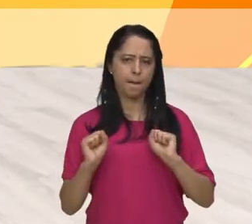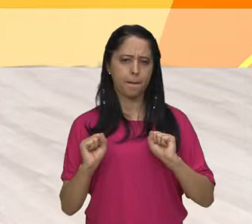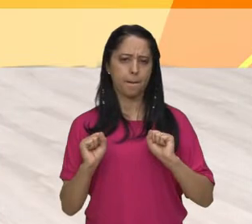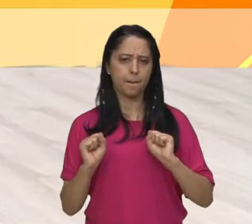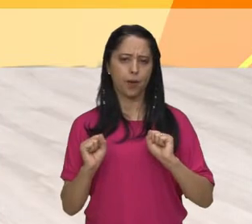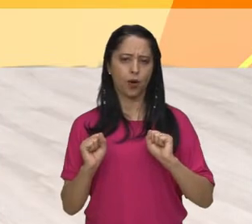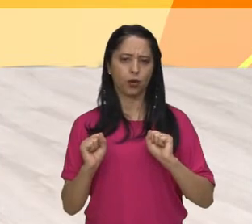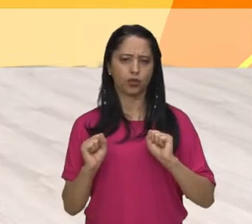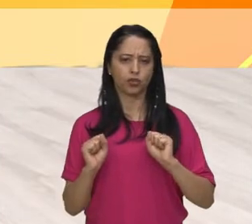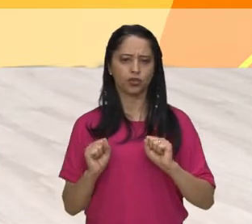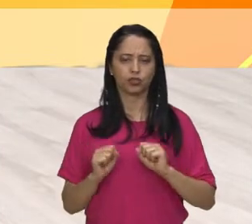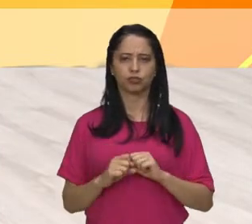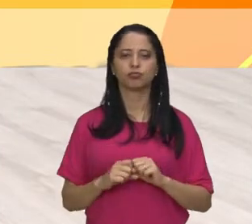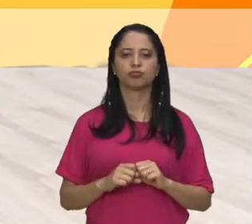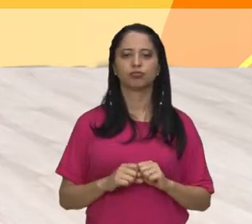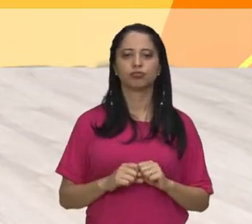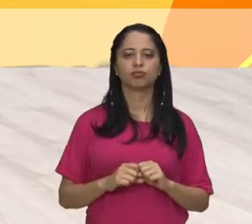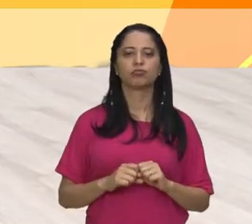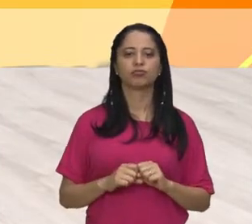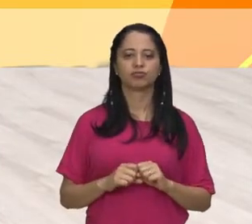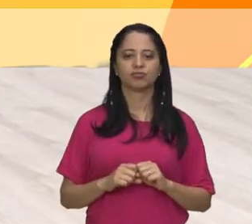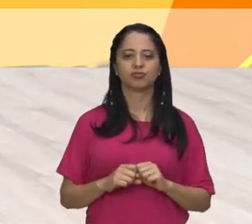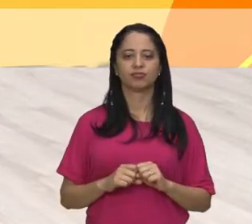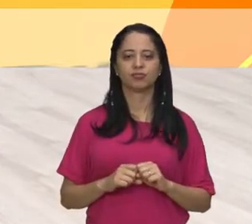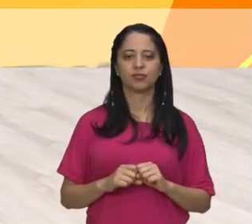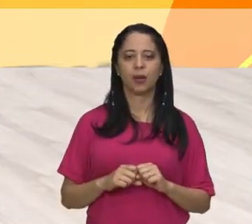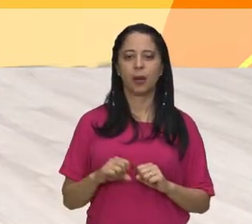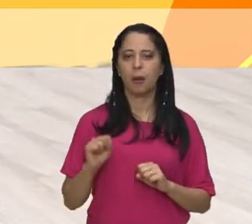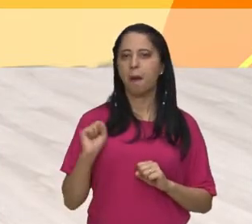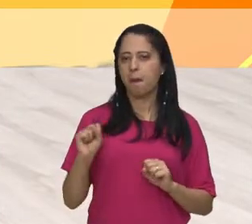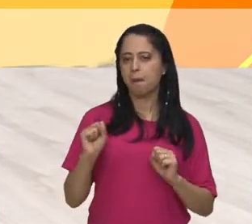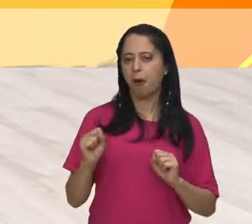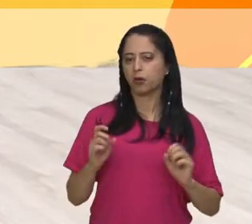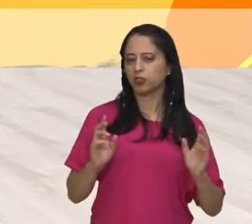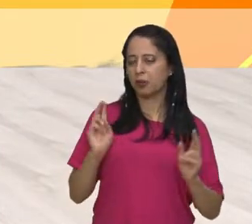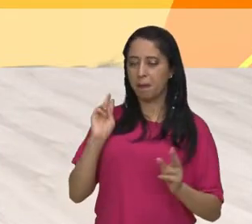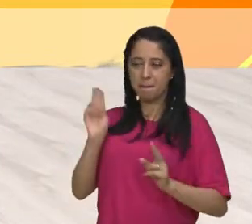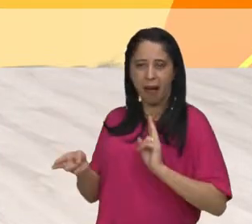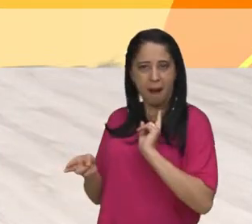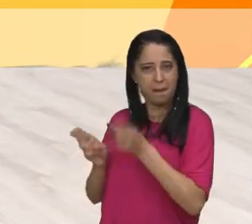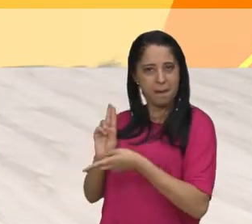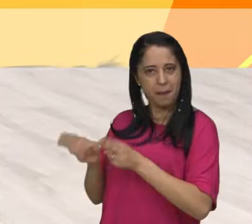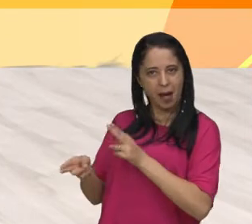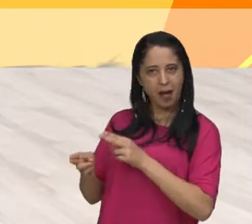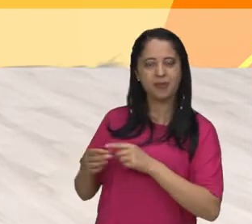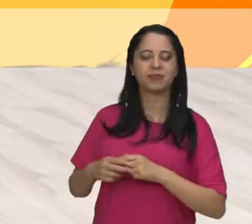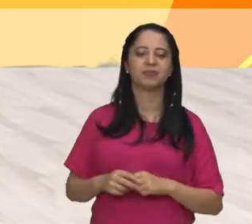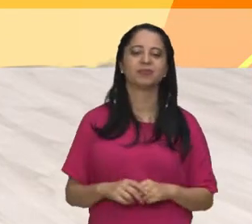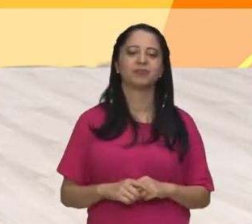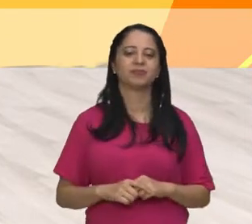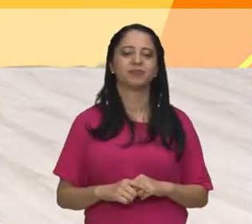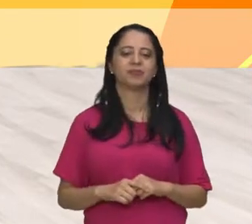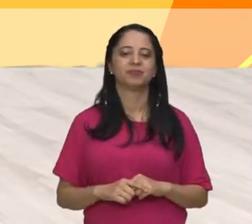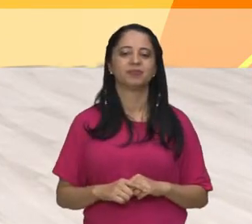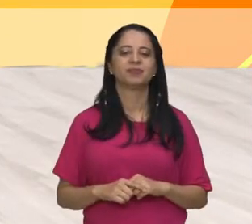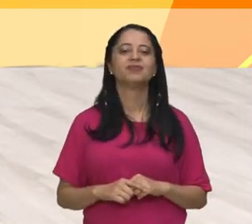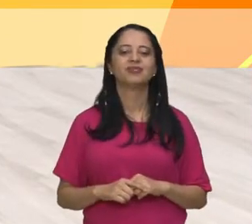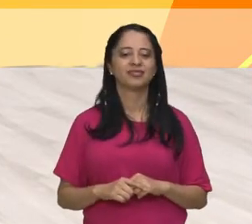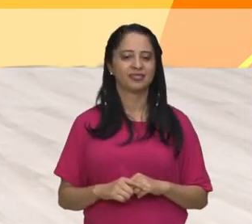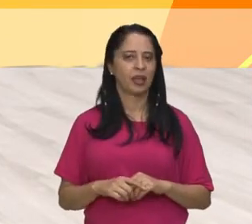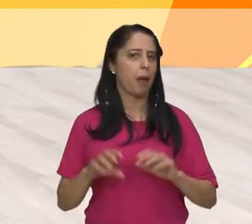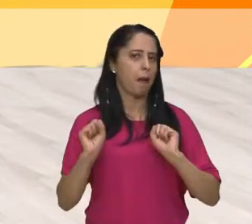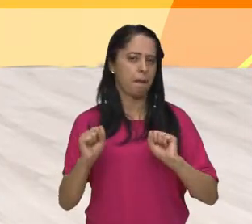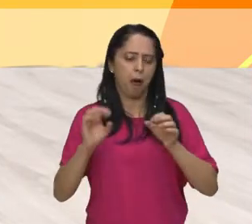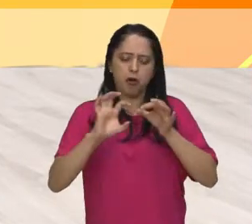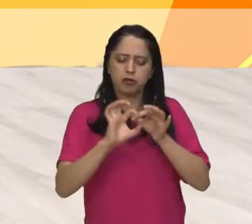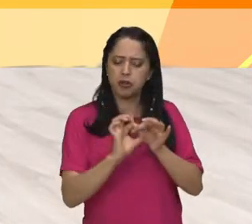música faz um pá, pá, pá. Então eu posso aqui apontar para ela, ó. Pá, pará. Isso, ela pode